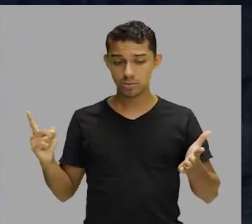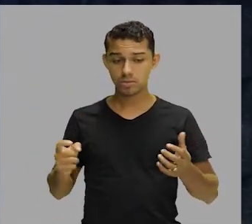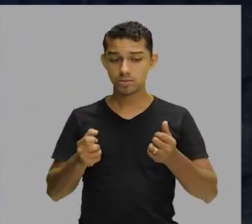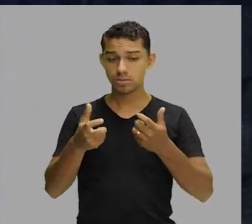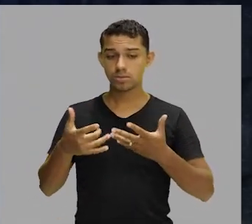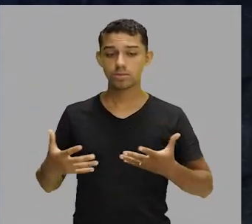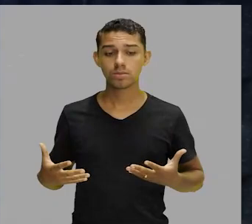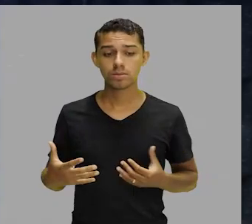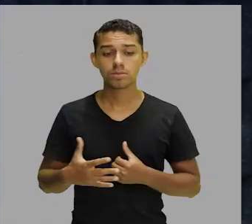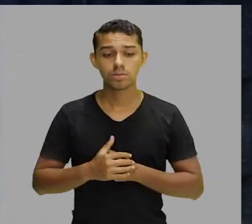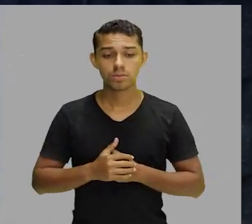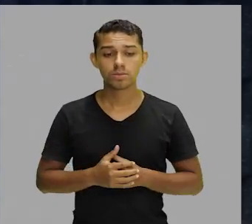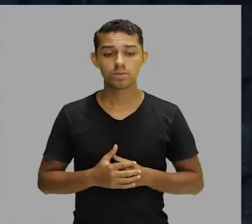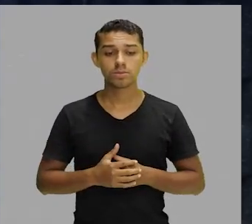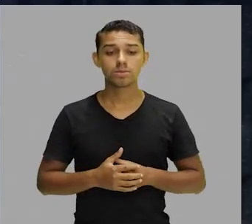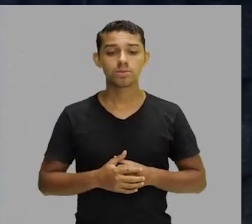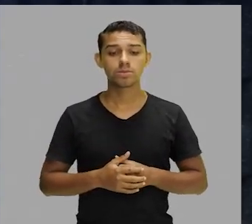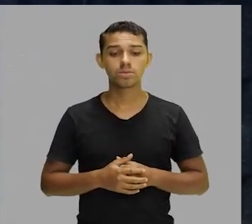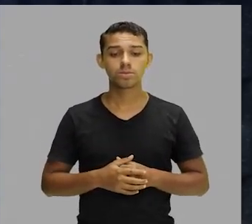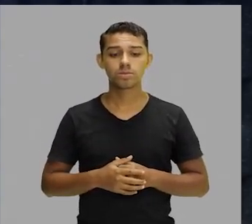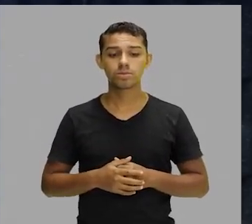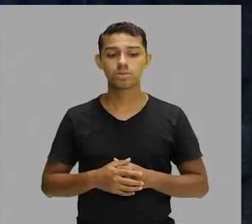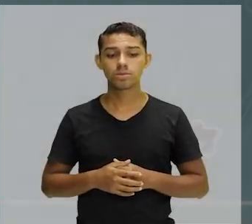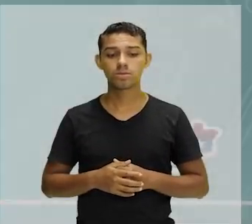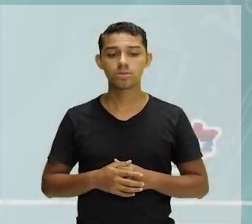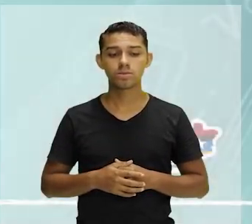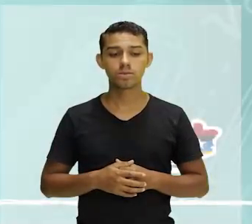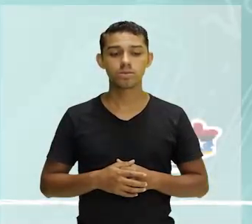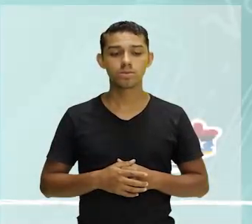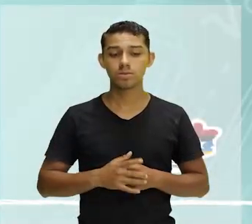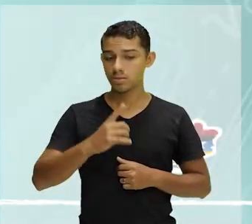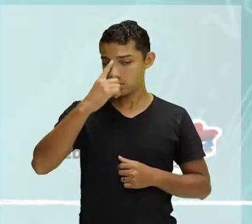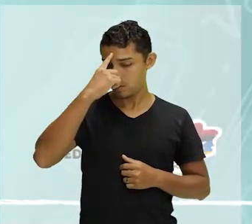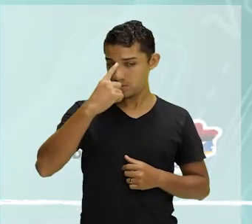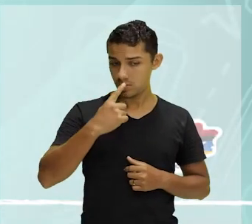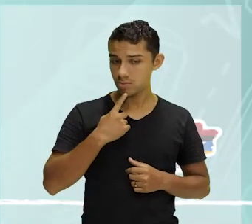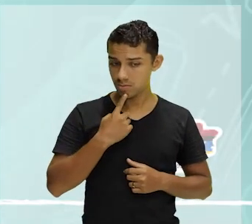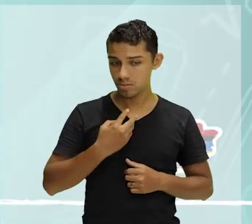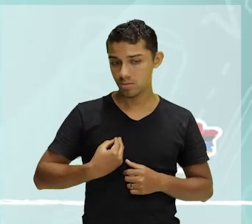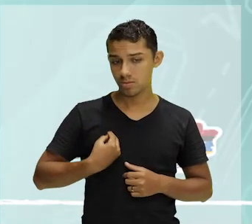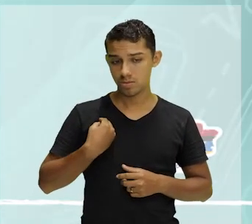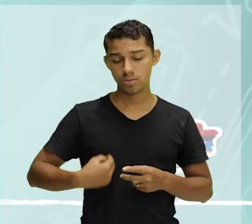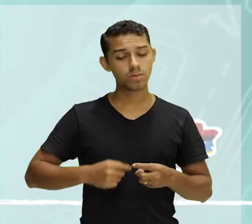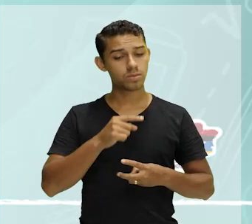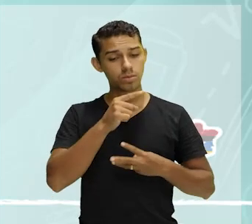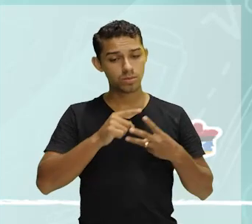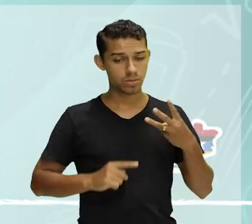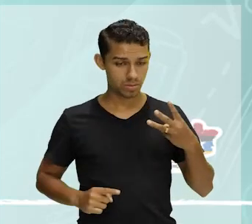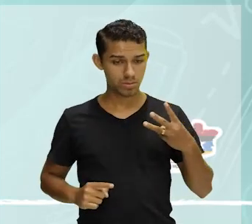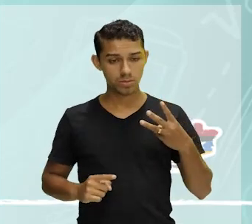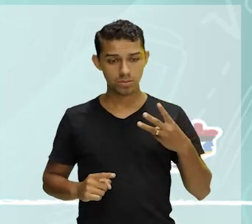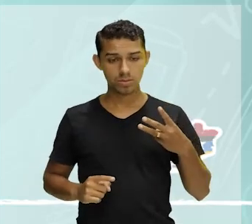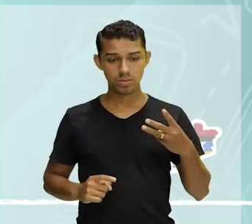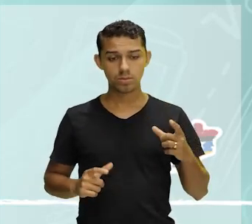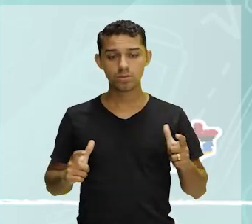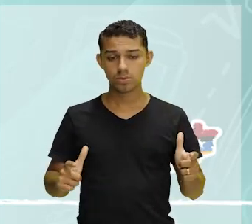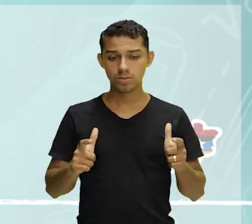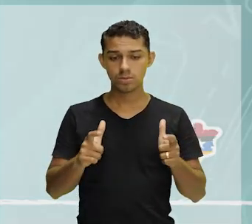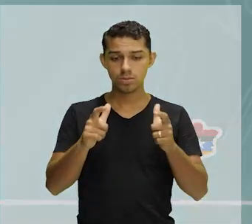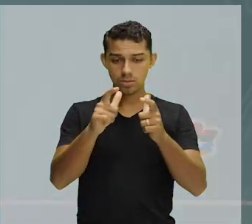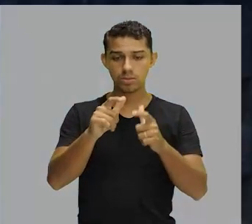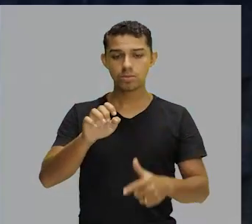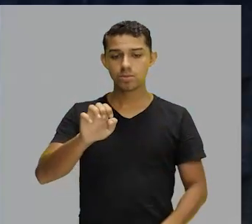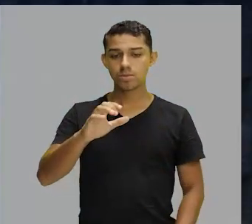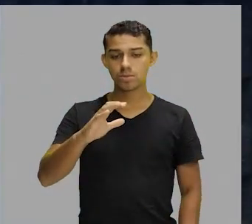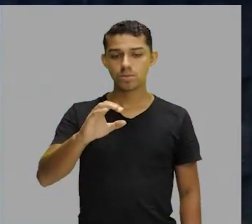da Unifor do Ceará, que diz o seguinte: as figuras seguintes são 3 tipos de pirâmides